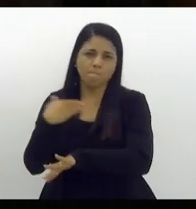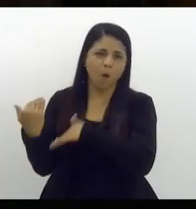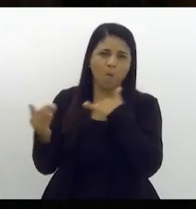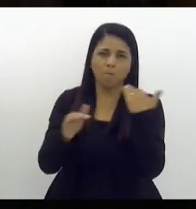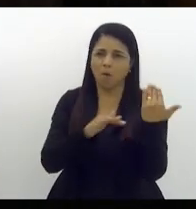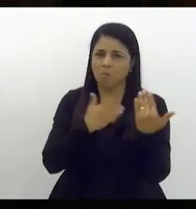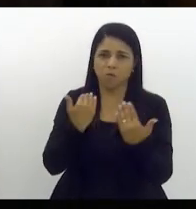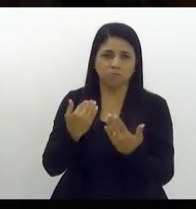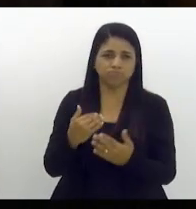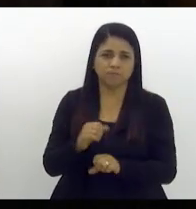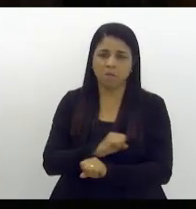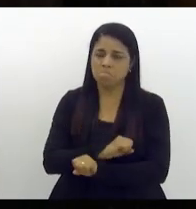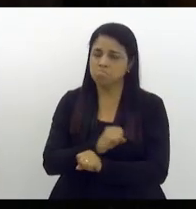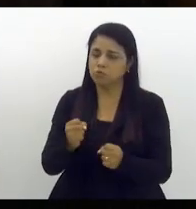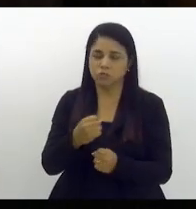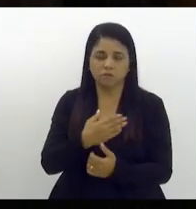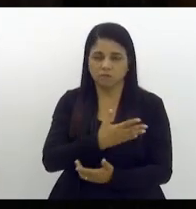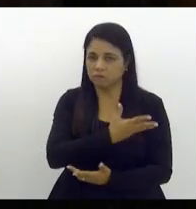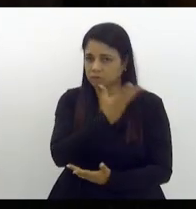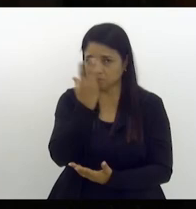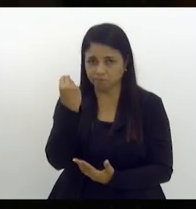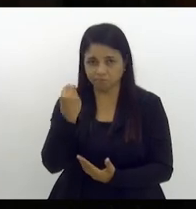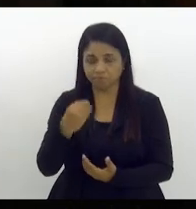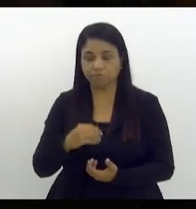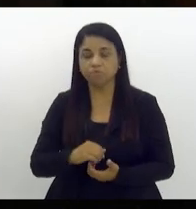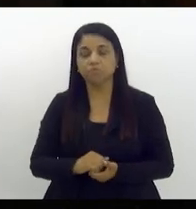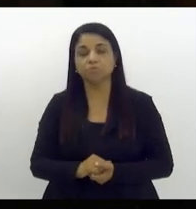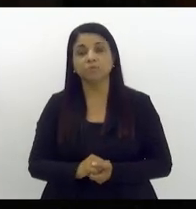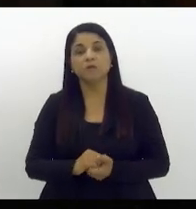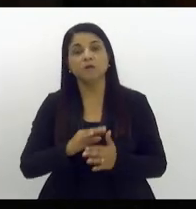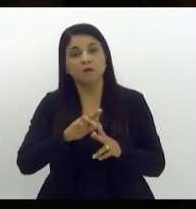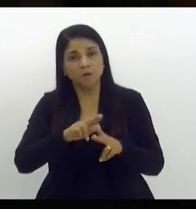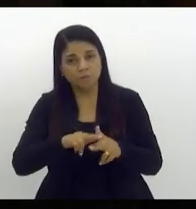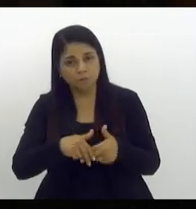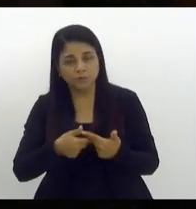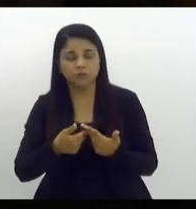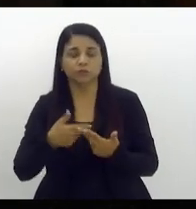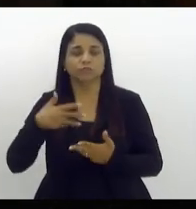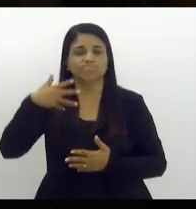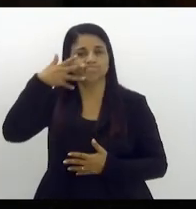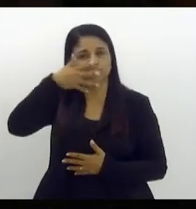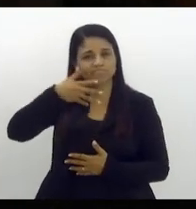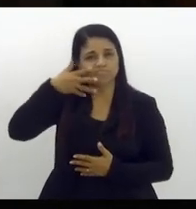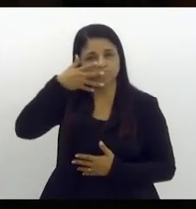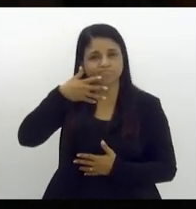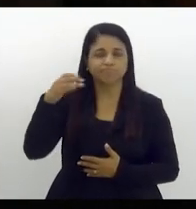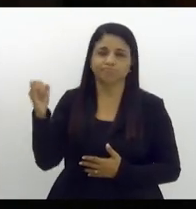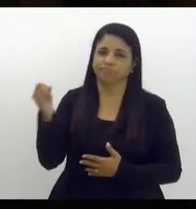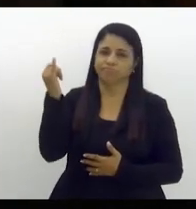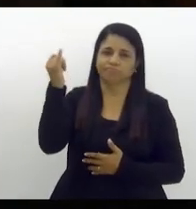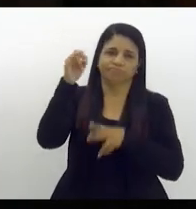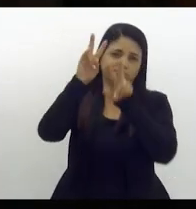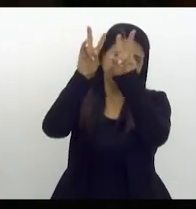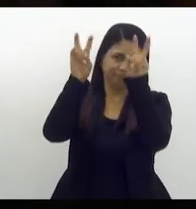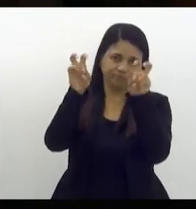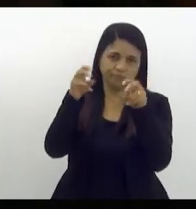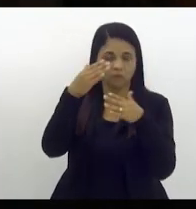inesquecível, senhora presidente. Por isso fiz questão de discursar sobre essa matéria. Muito obrigado, senhora